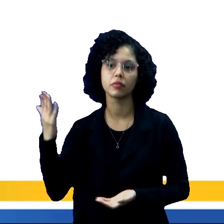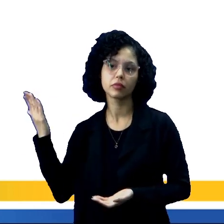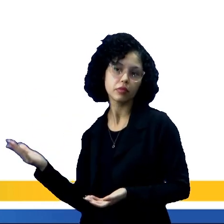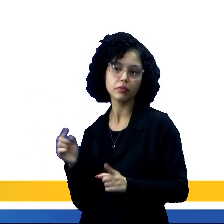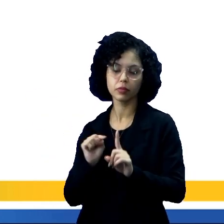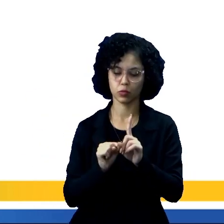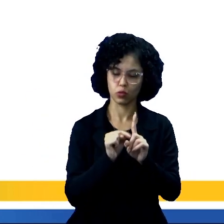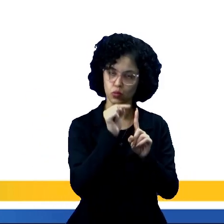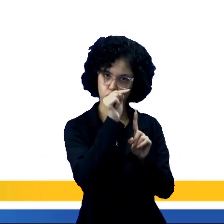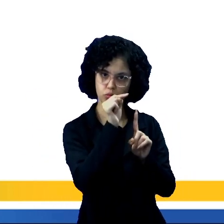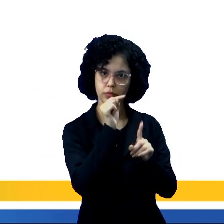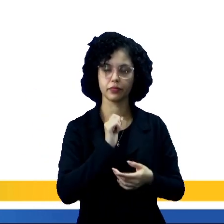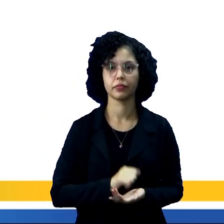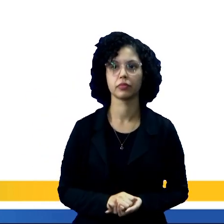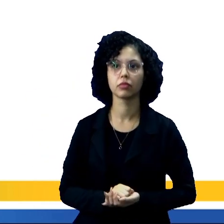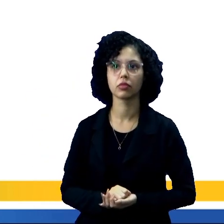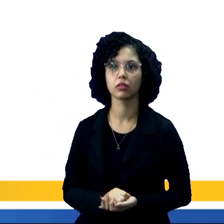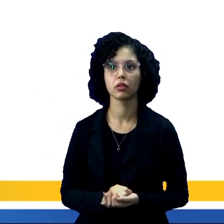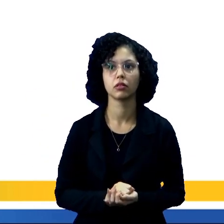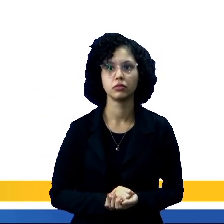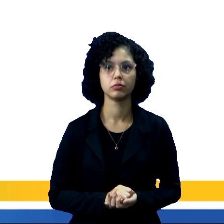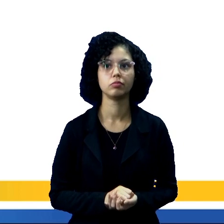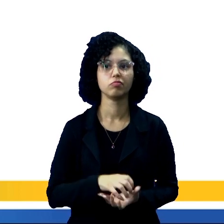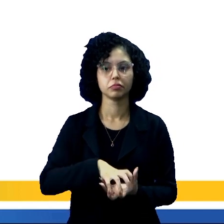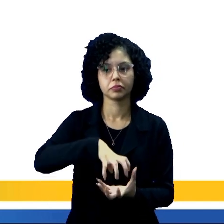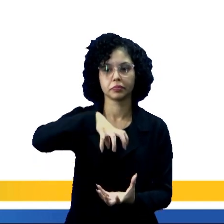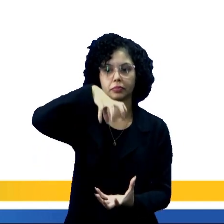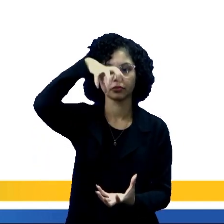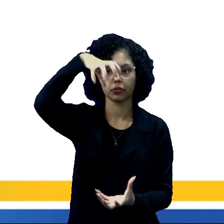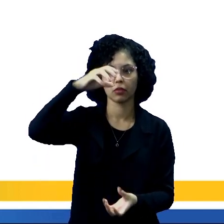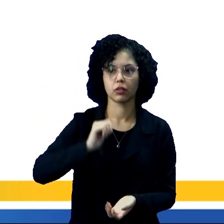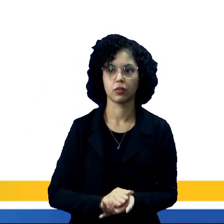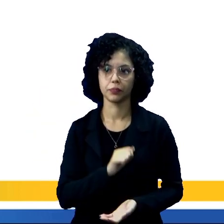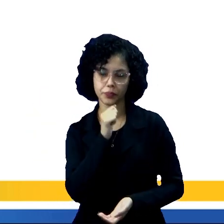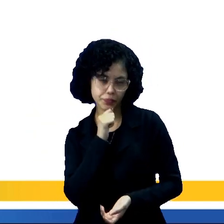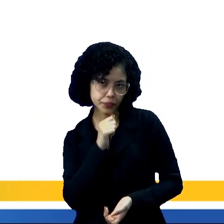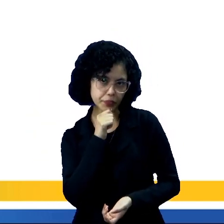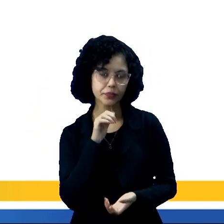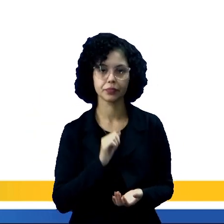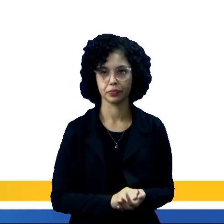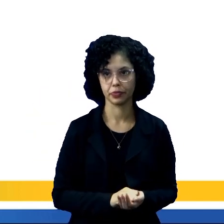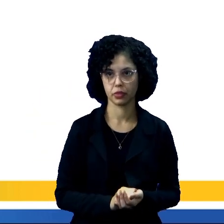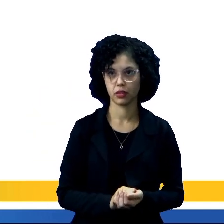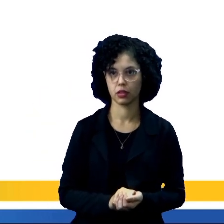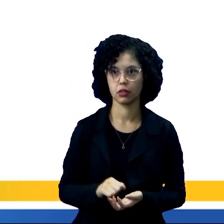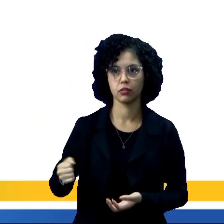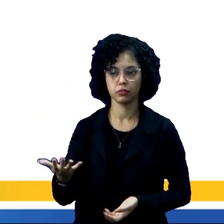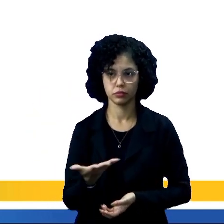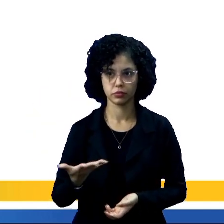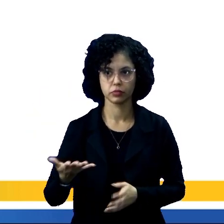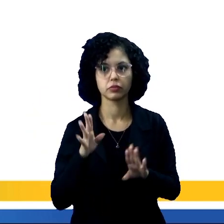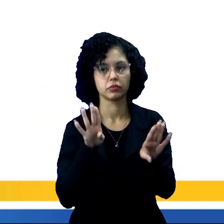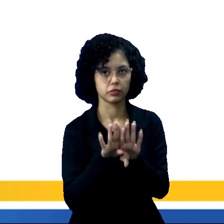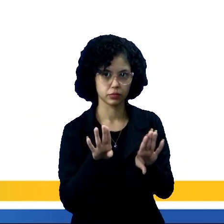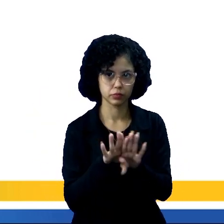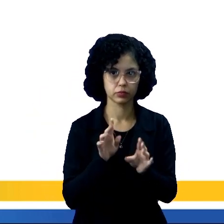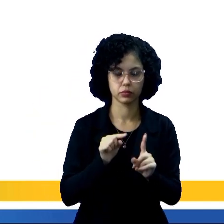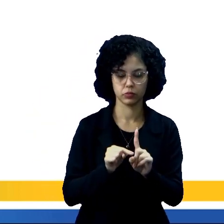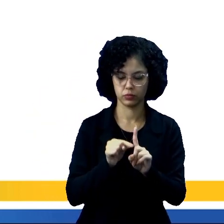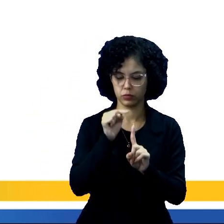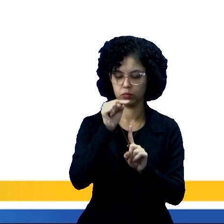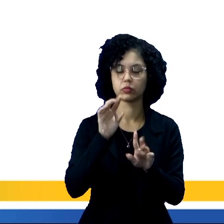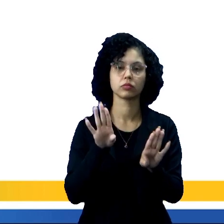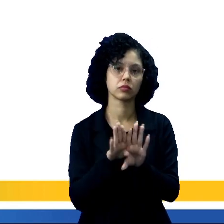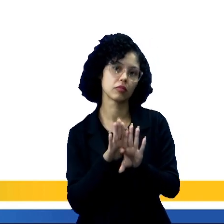Vamos falar do volume. O volume do cilindro. Além da área do cilindro, o volume do